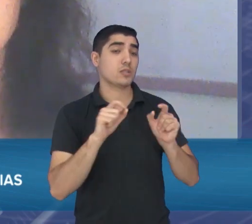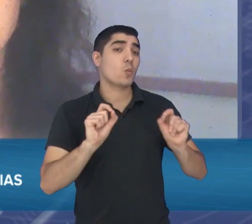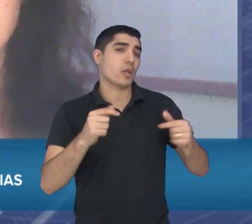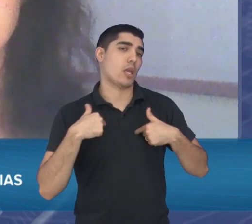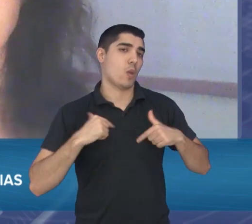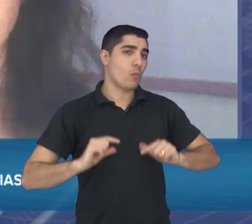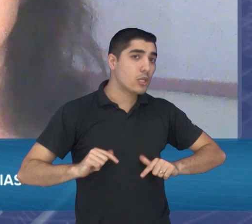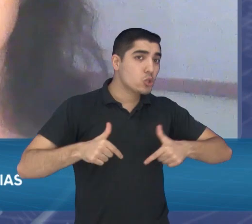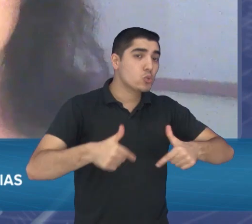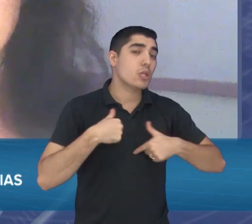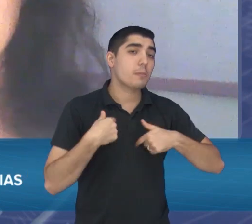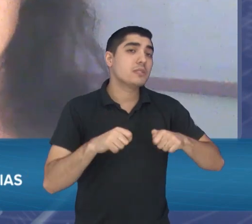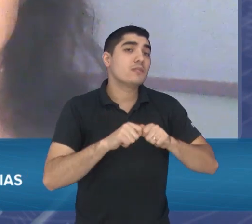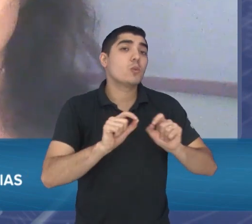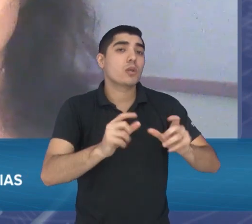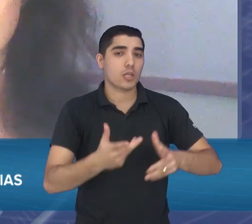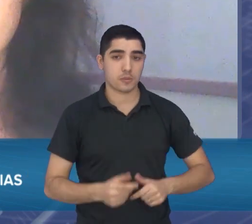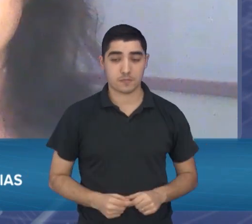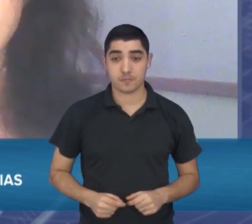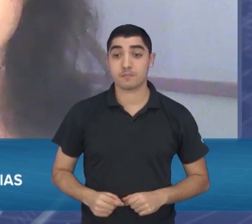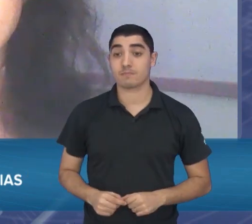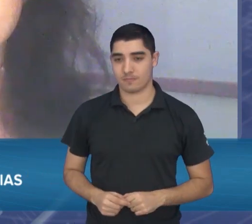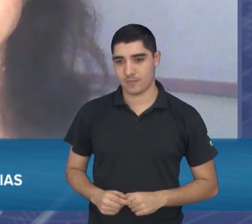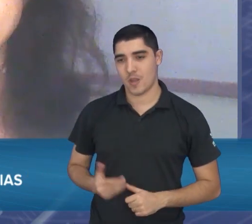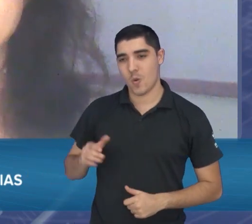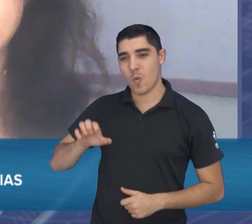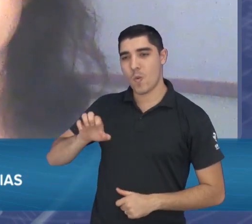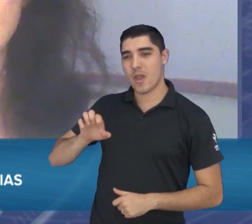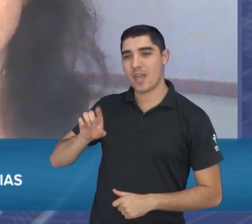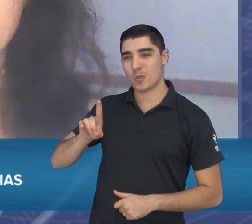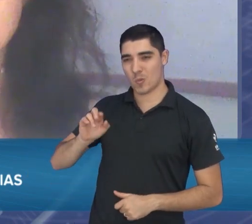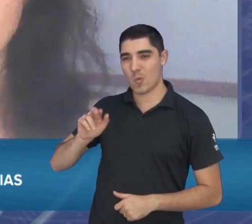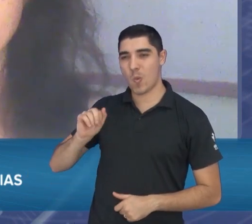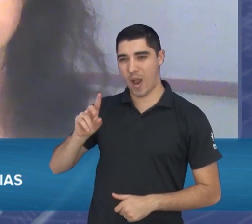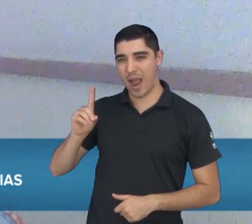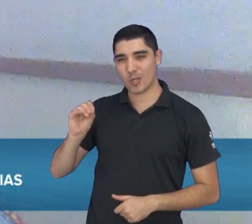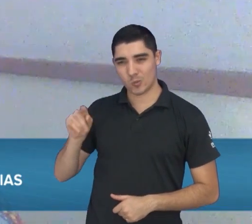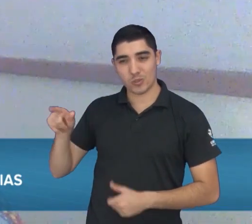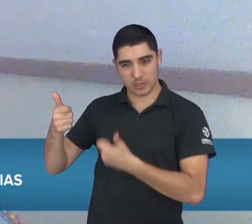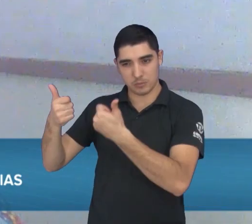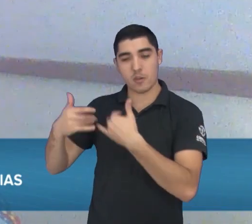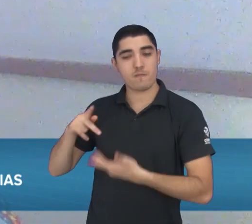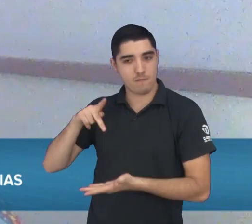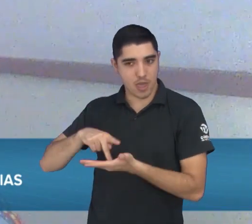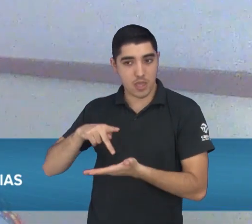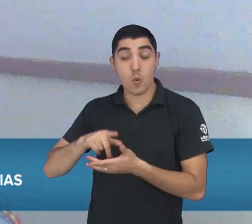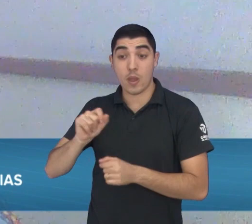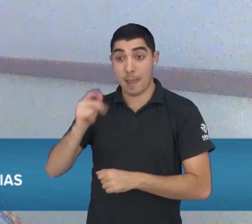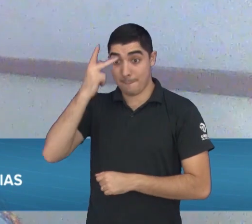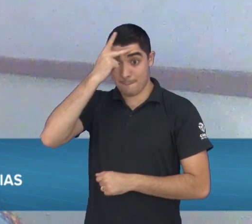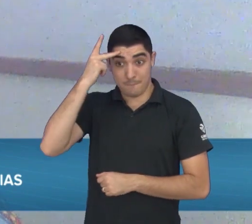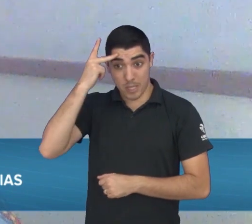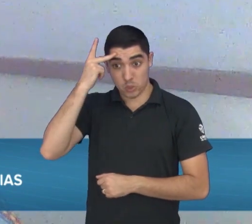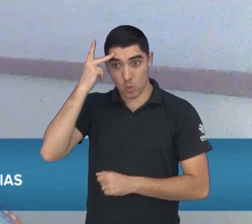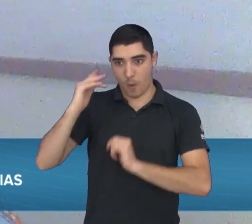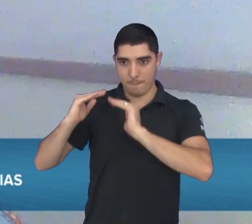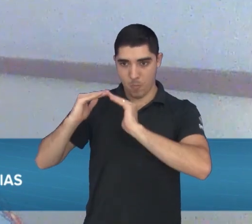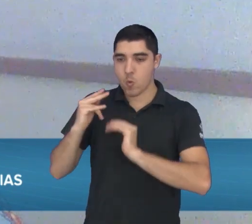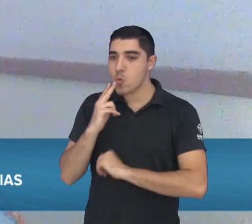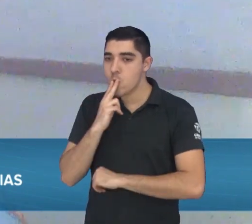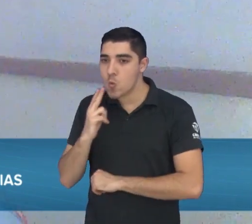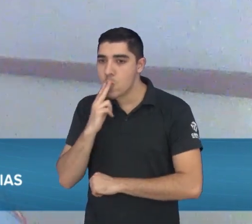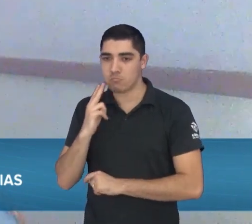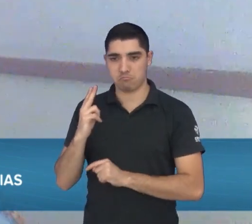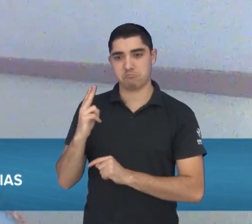inicialmente? Bem falou o doutor Eduardo Rachid, né? O morador que fuma, ele tem o direito